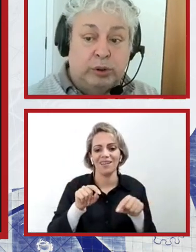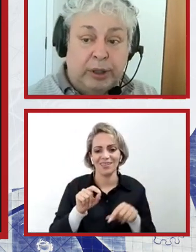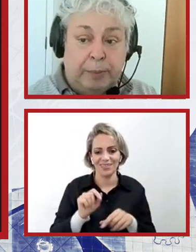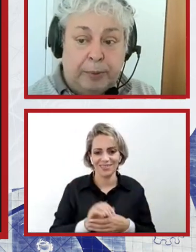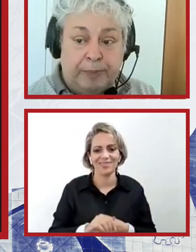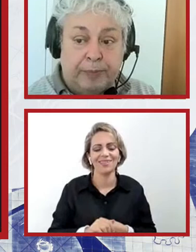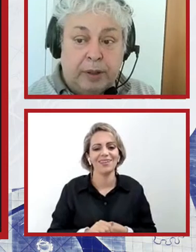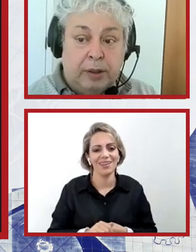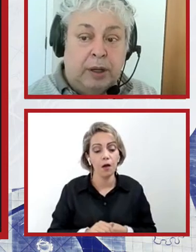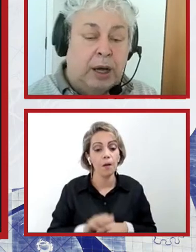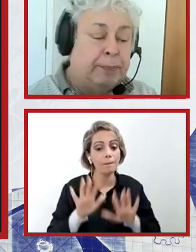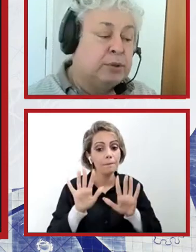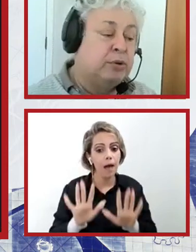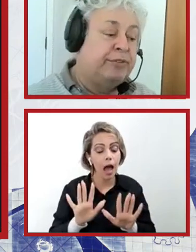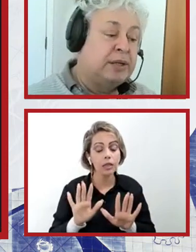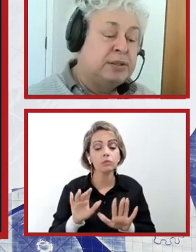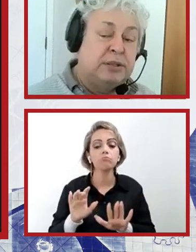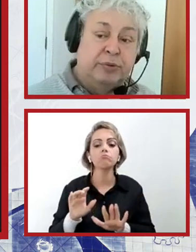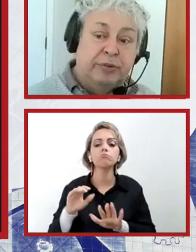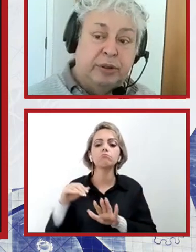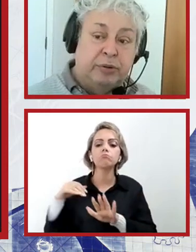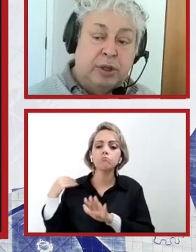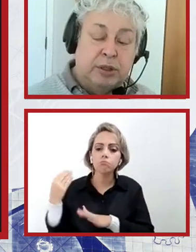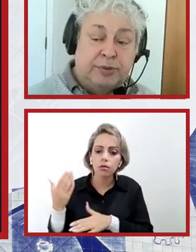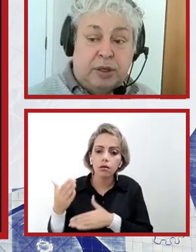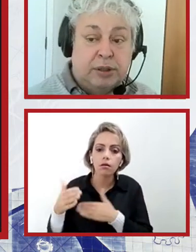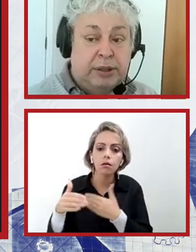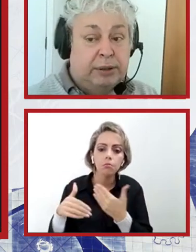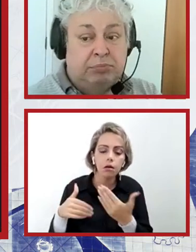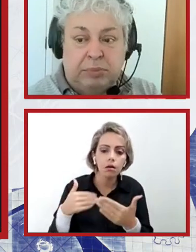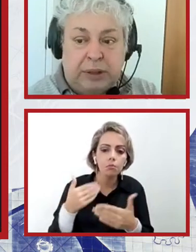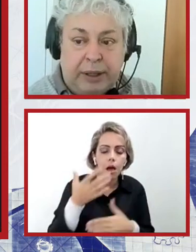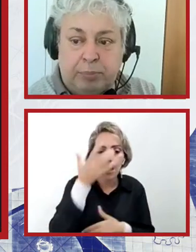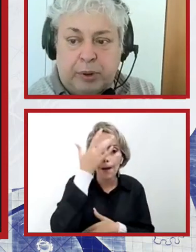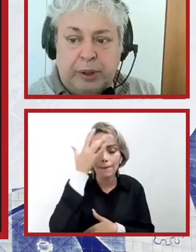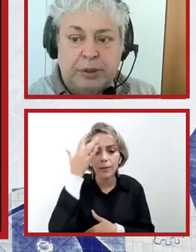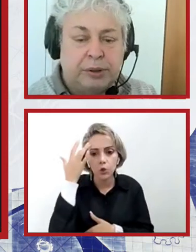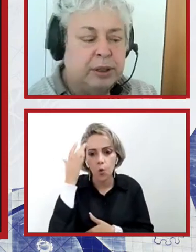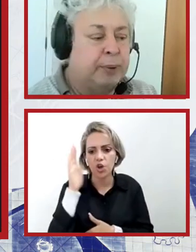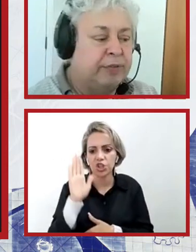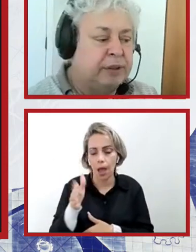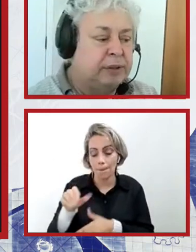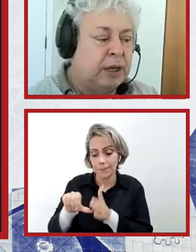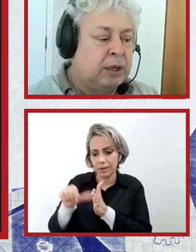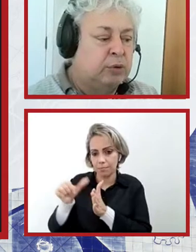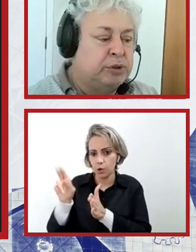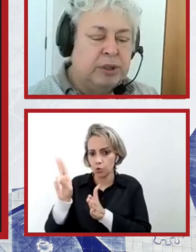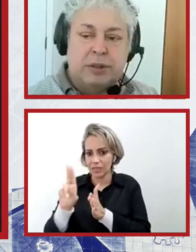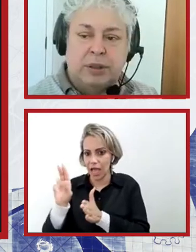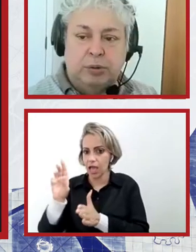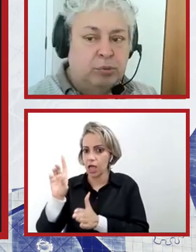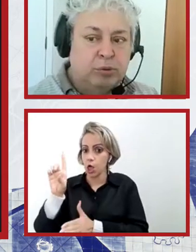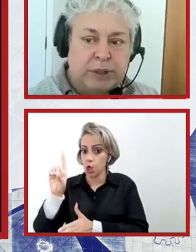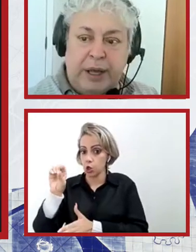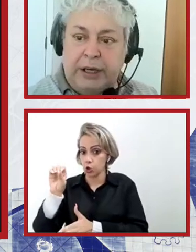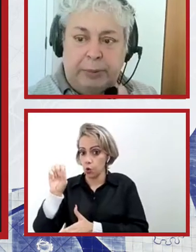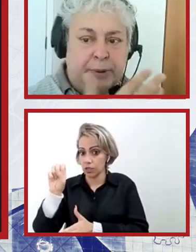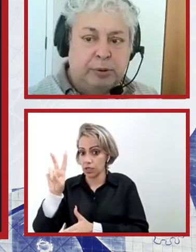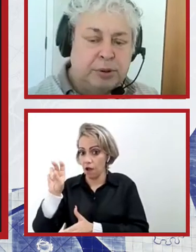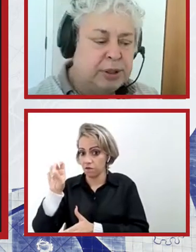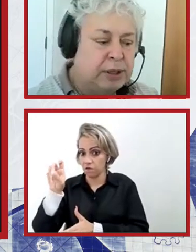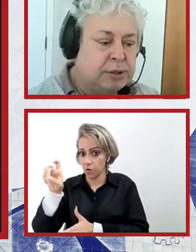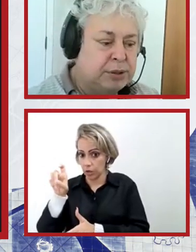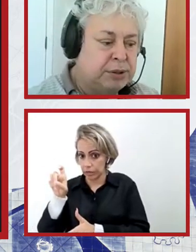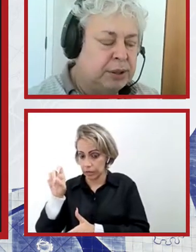ao longo do tempo, a pessoa vai se desenvolvendo com o Dosvox, e daí um pouquinho de tempo ela vai estar utilizando um dos